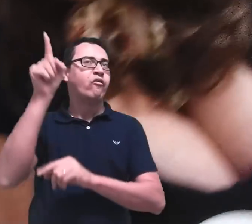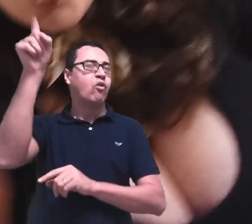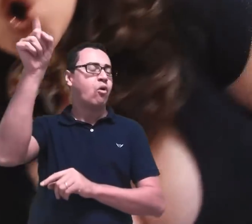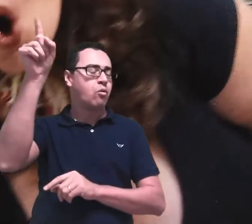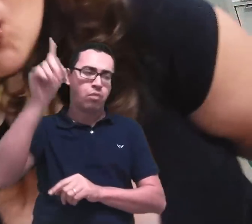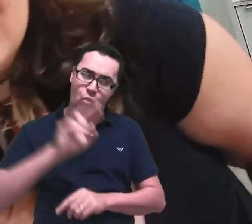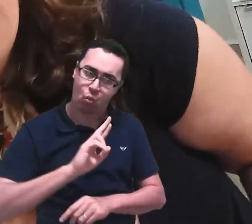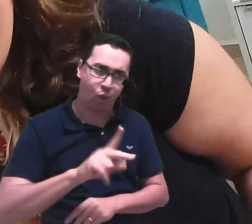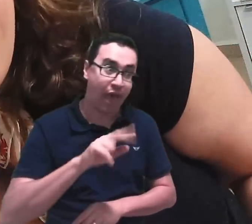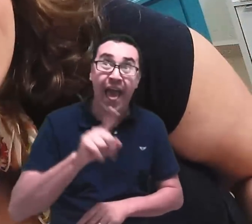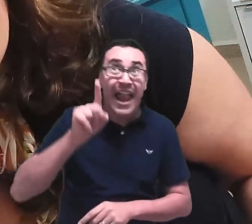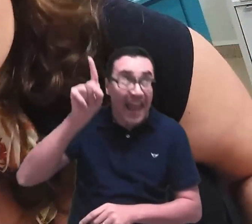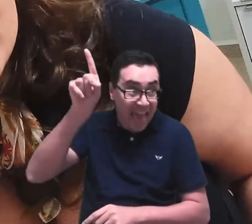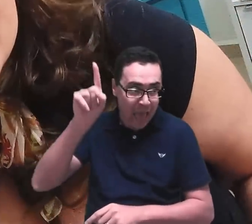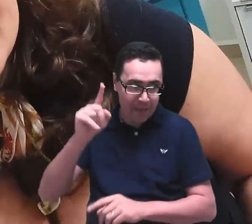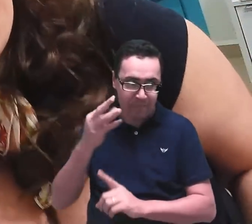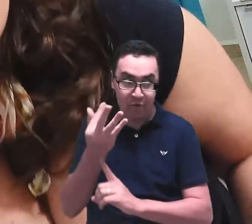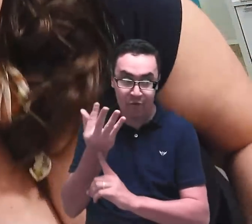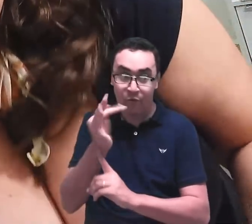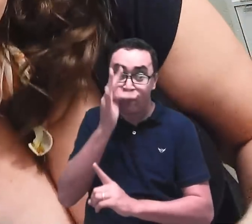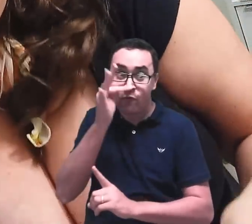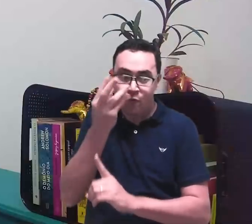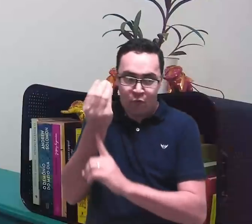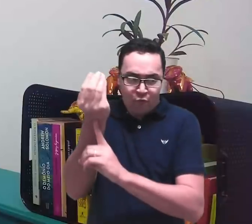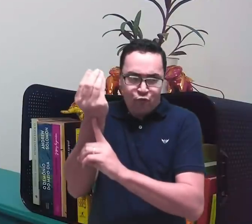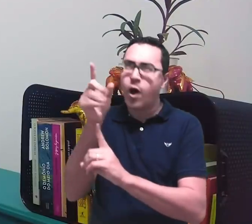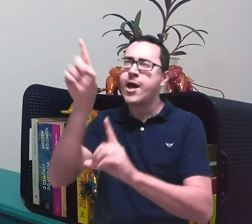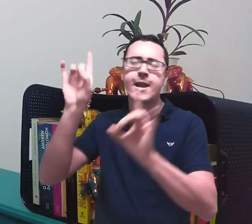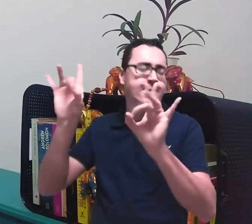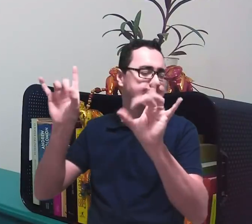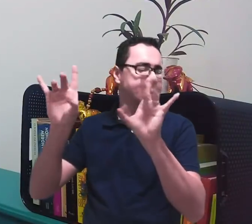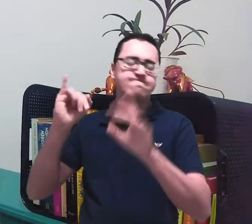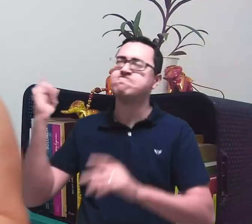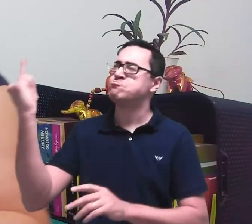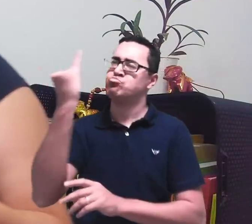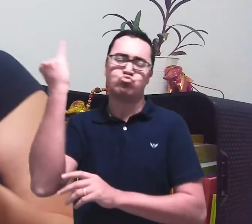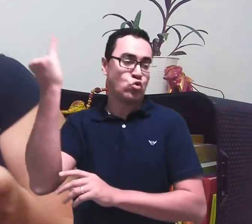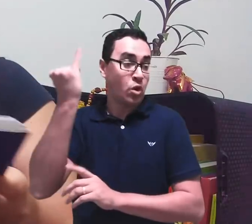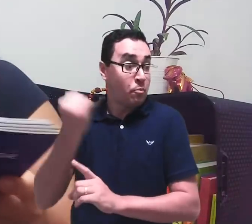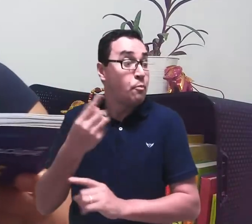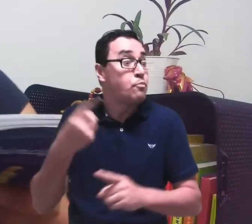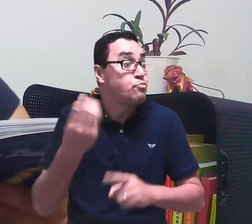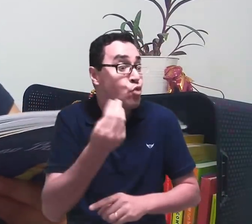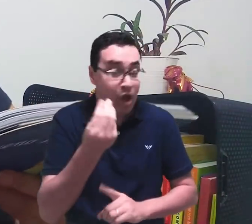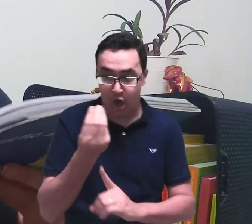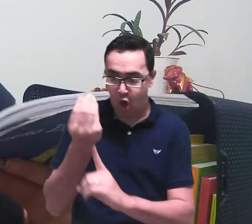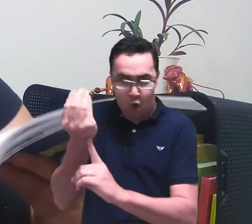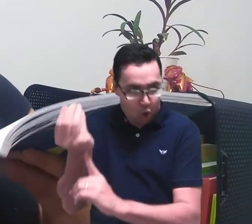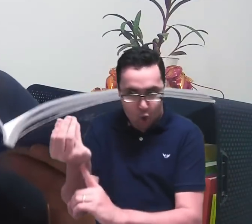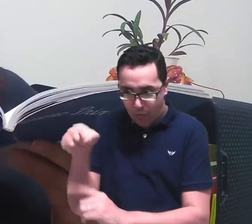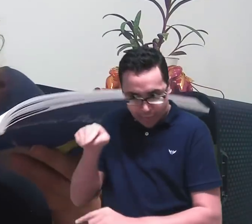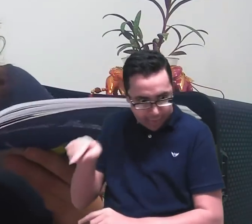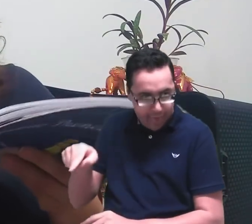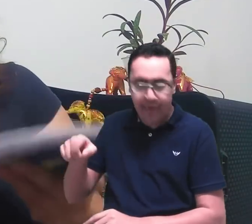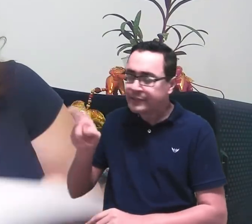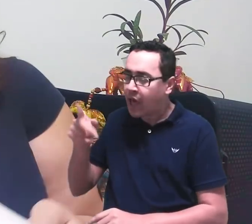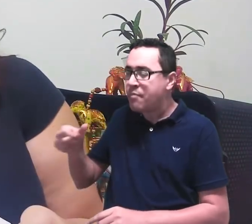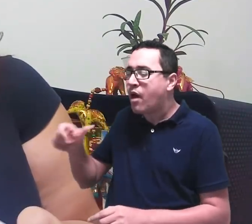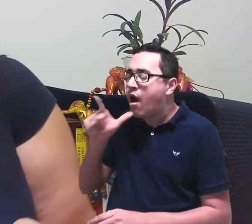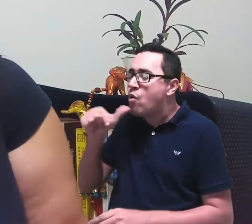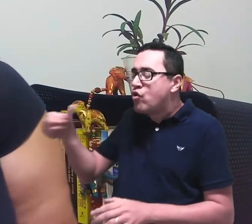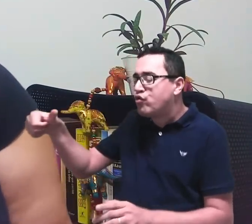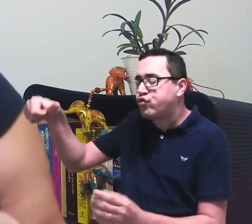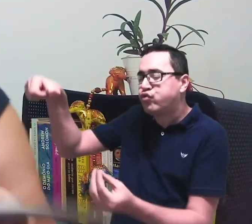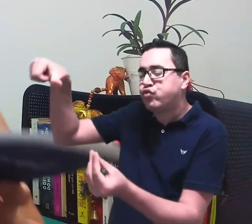que todas vocês. Pois foi ela a quem sempre riguei. Foi ela